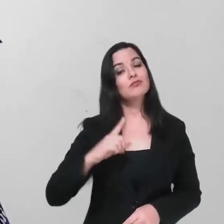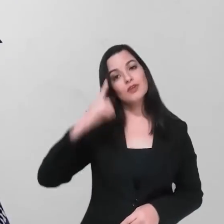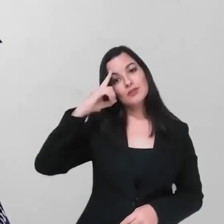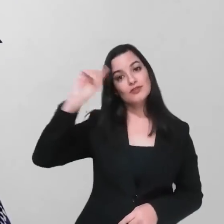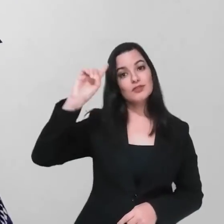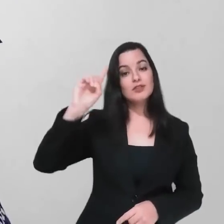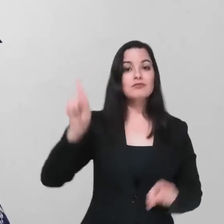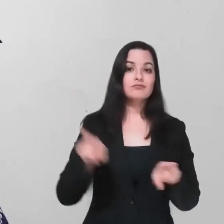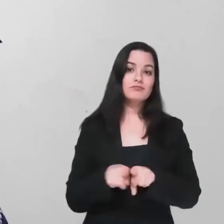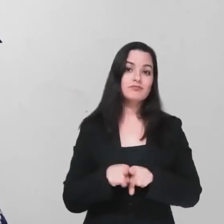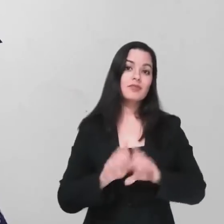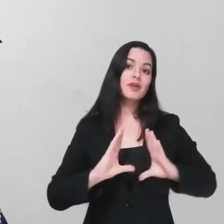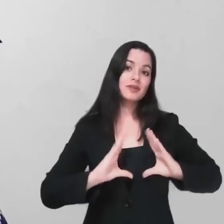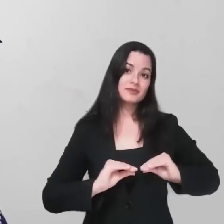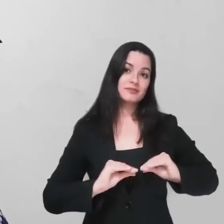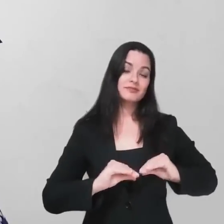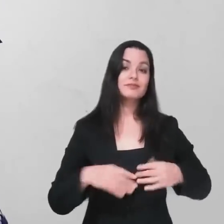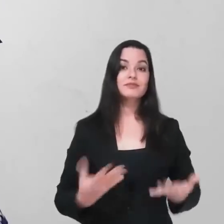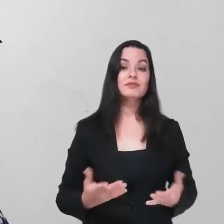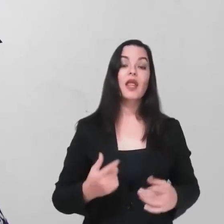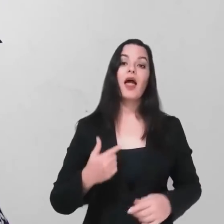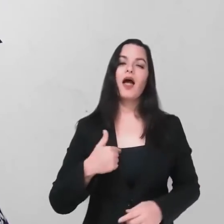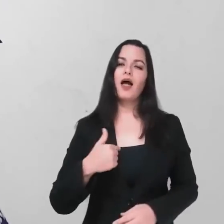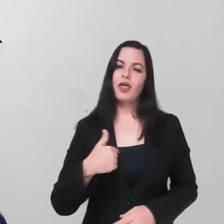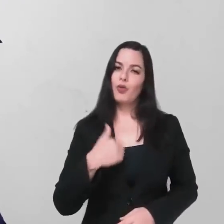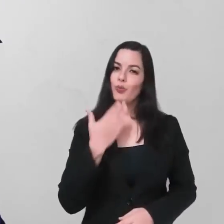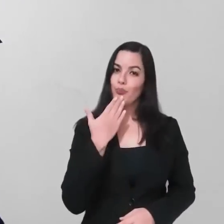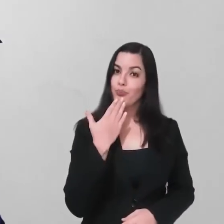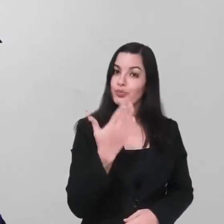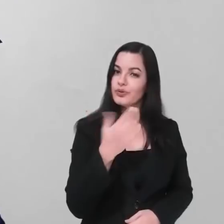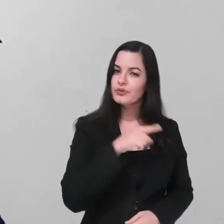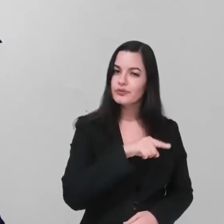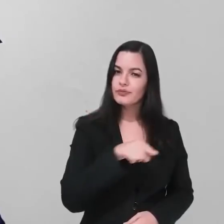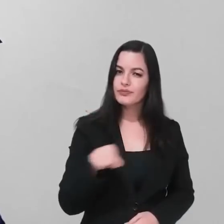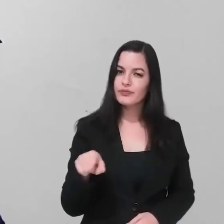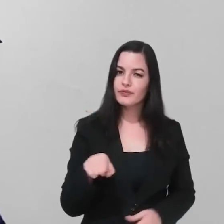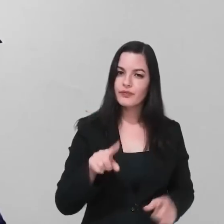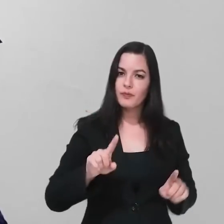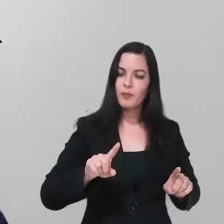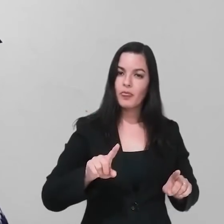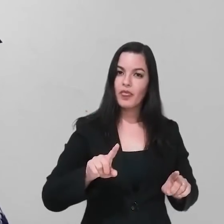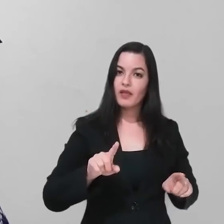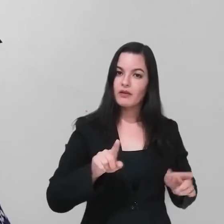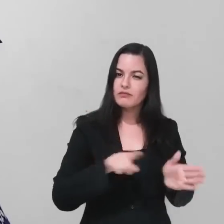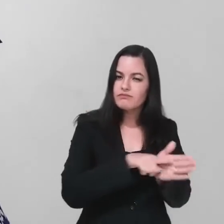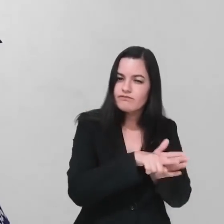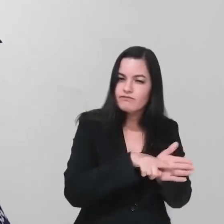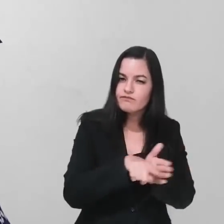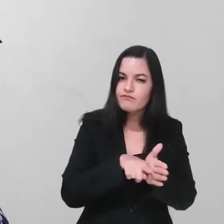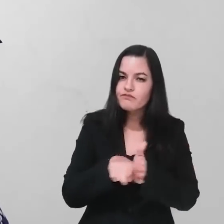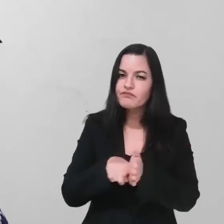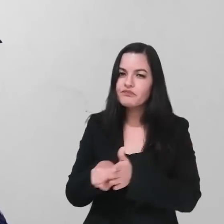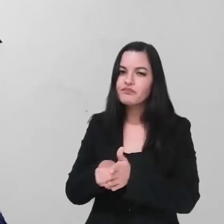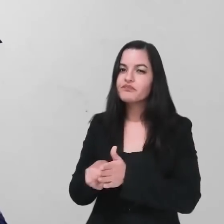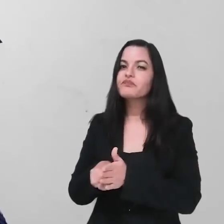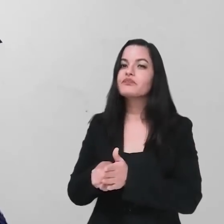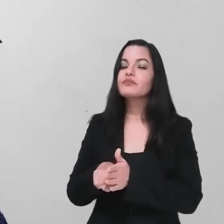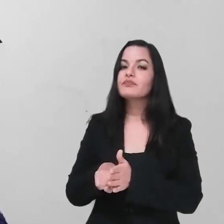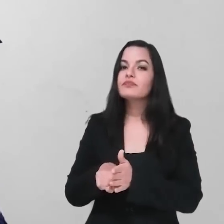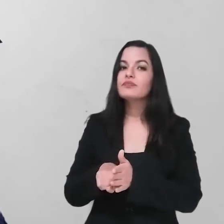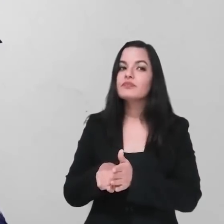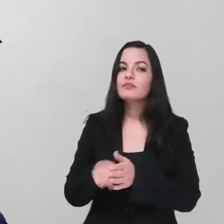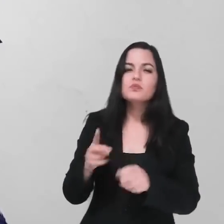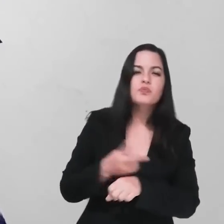noite. Mas aí eu deixei como desafio que vocês investigassem,